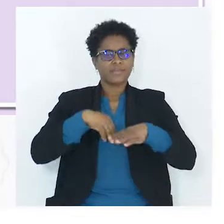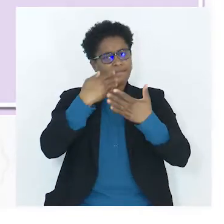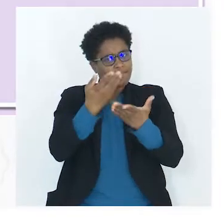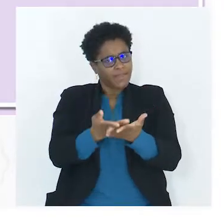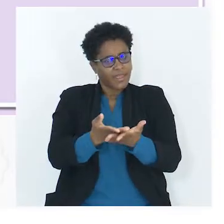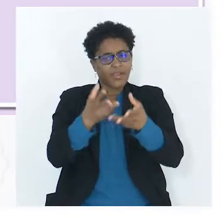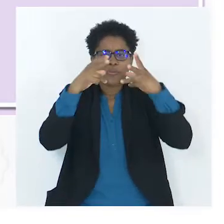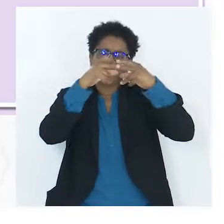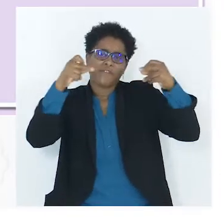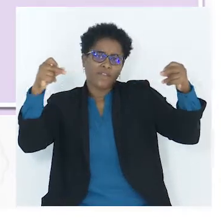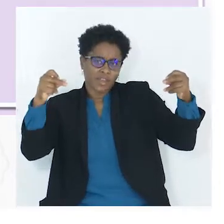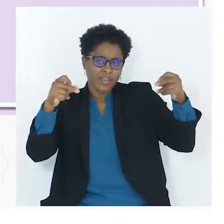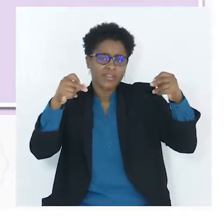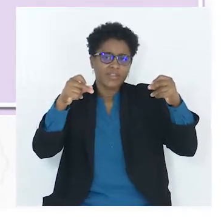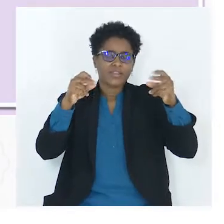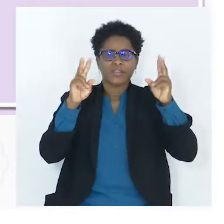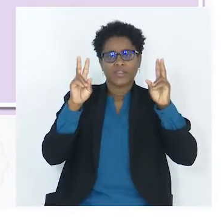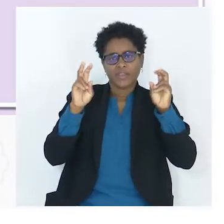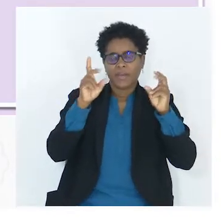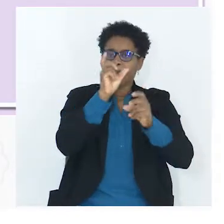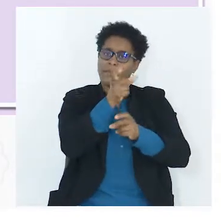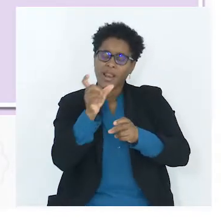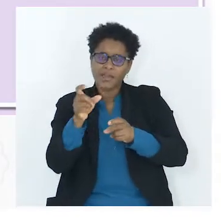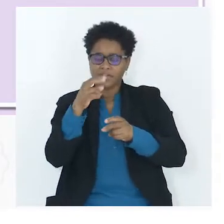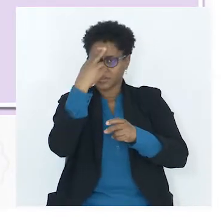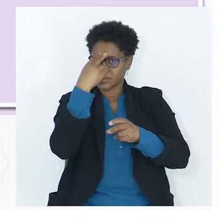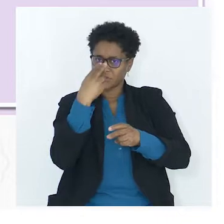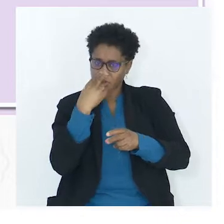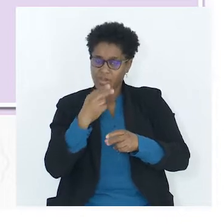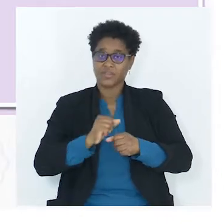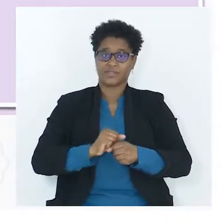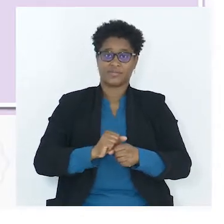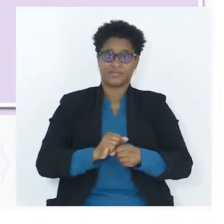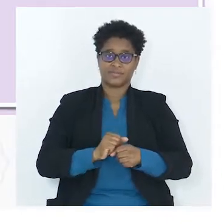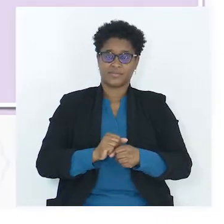atribuir uma definição ao conceito da história,